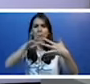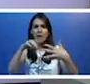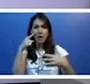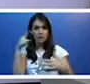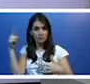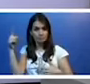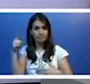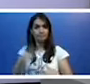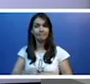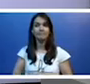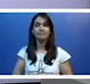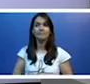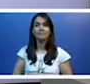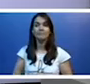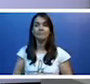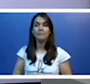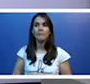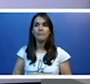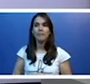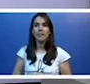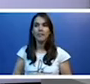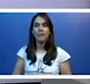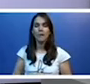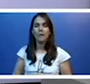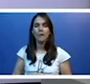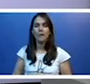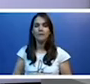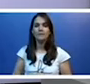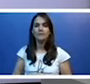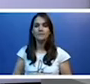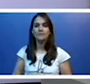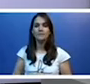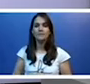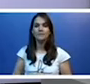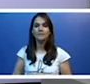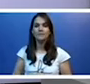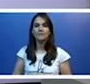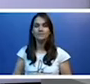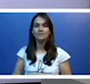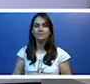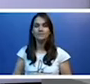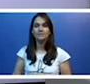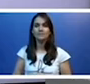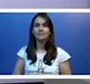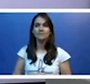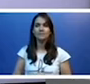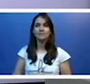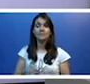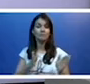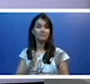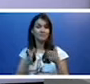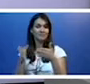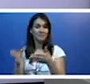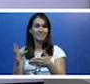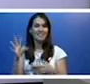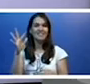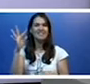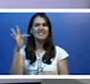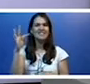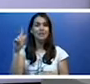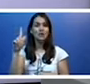foi falado na aula anterior que vocês têm aí é tão gente 37 graus